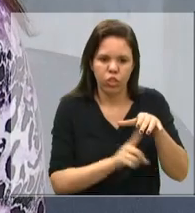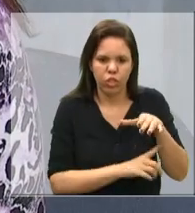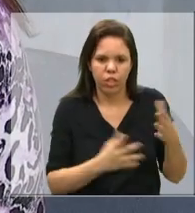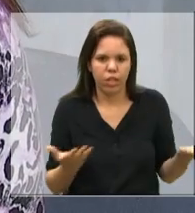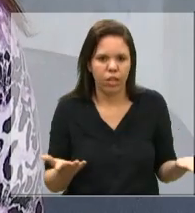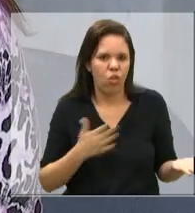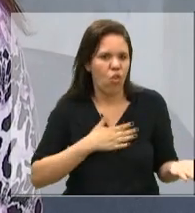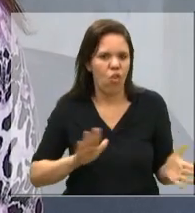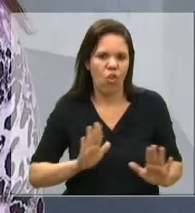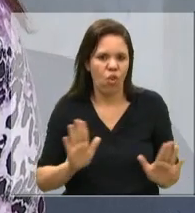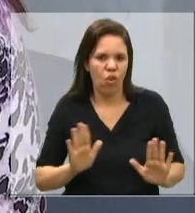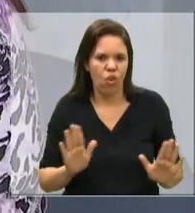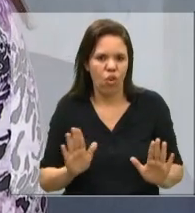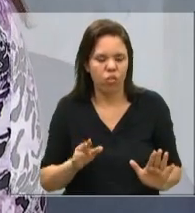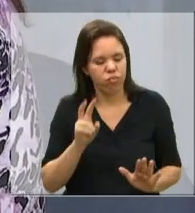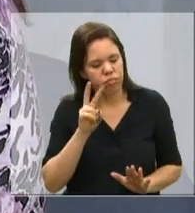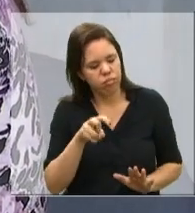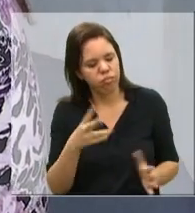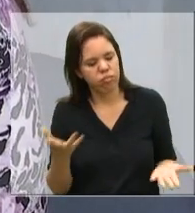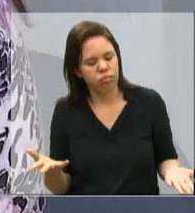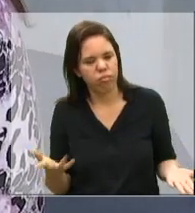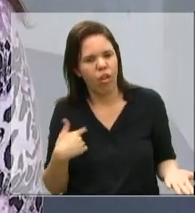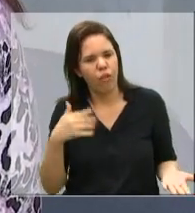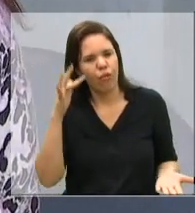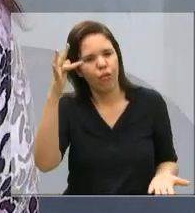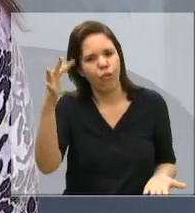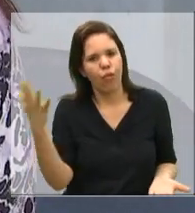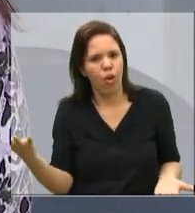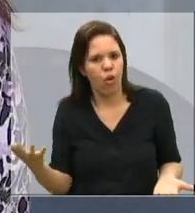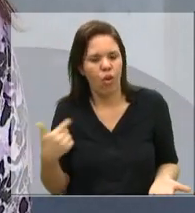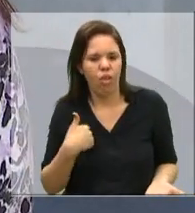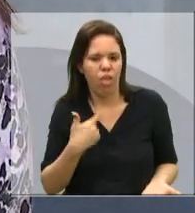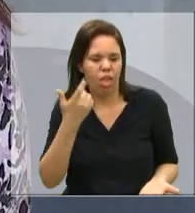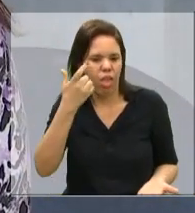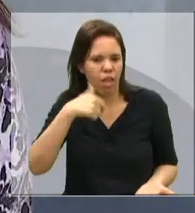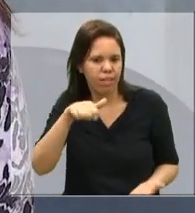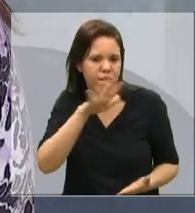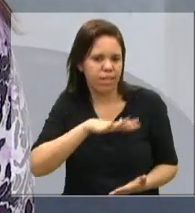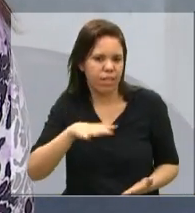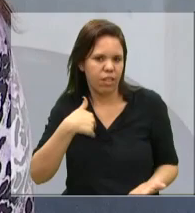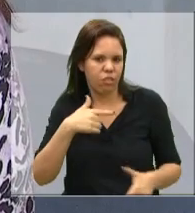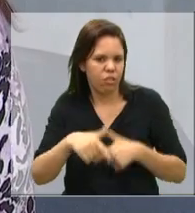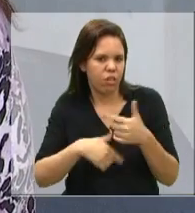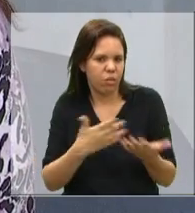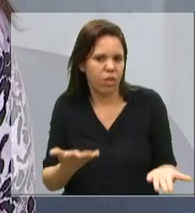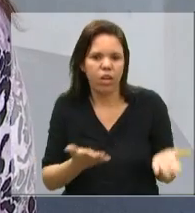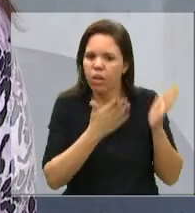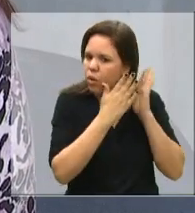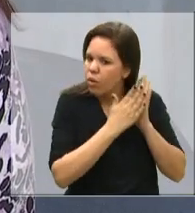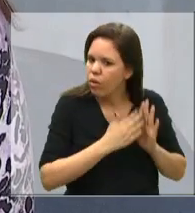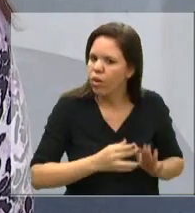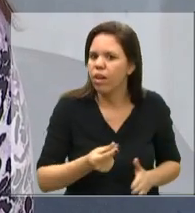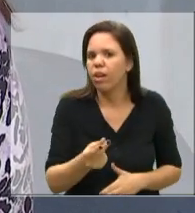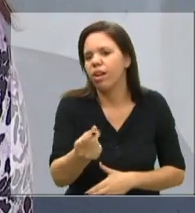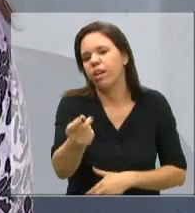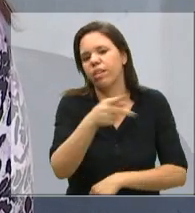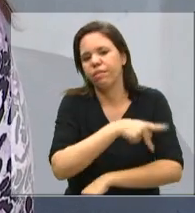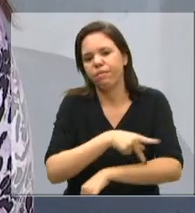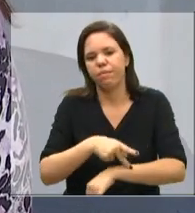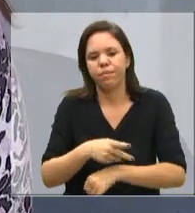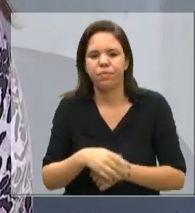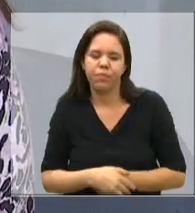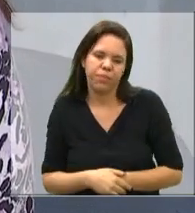gosta muito, que ela olha assim, sabe que vai futuramente não vai ser mais essa área que eu estou, que eu vou continuar na pedagogia,